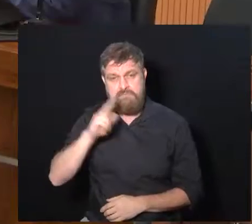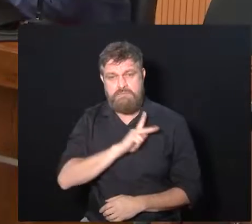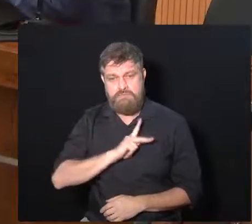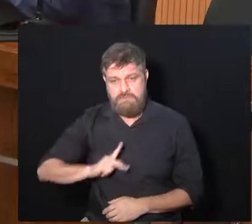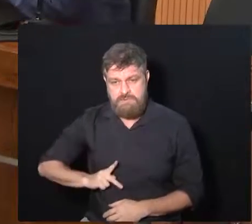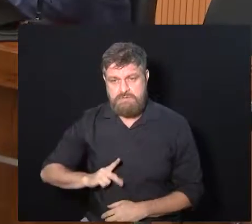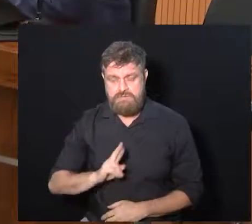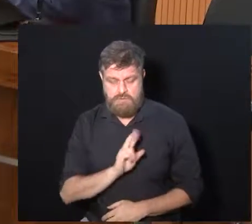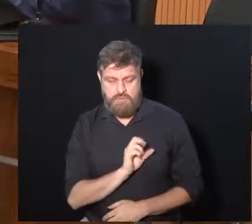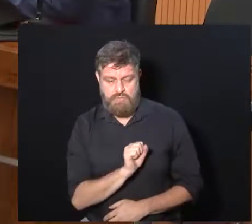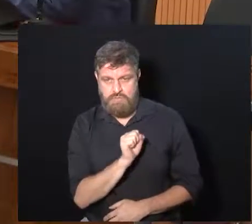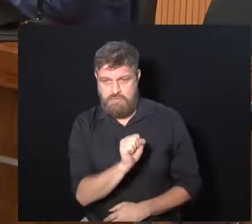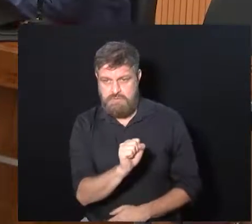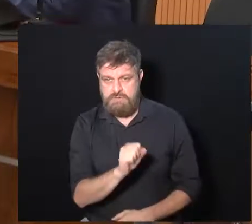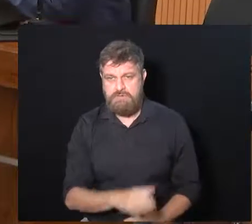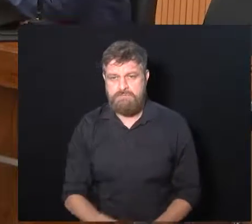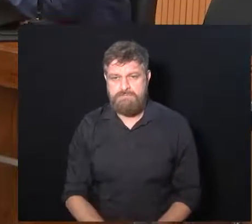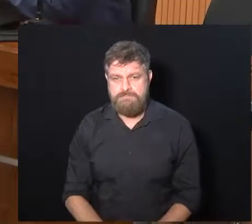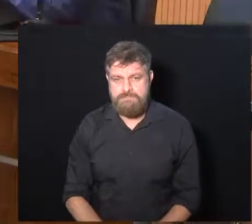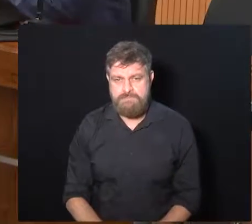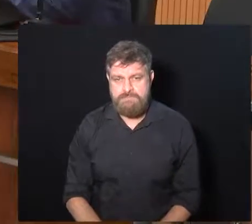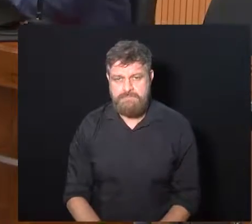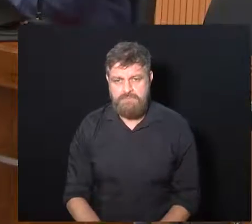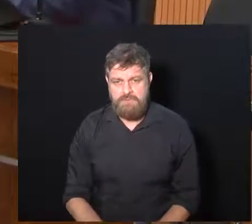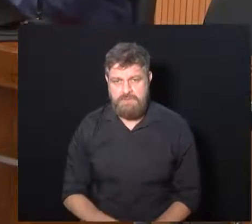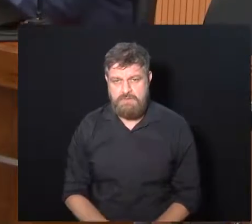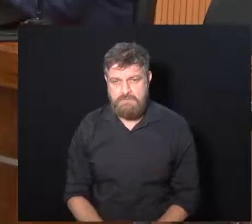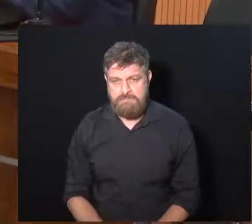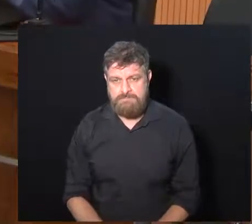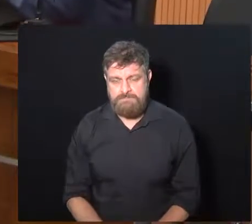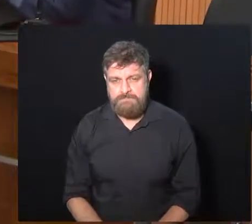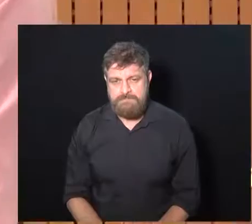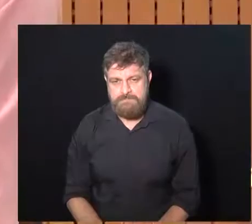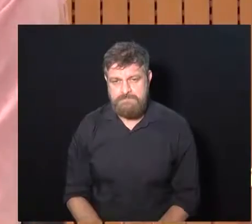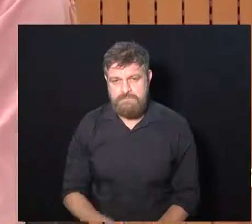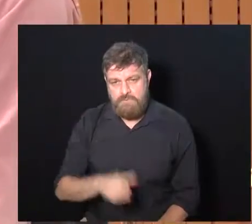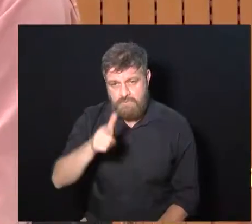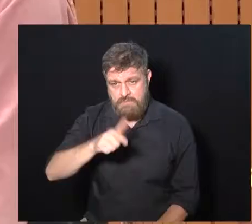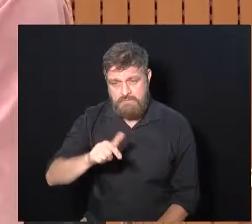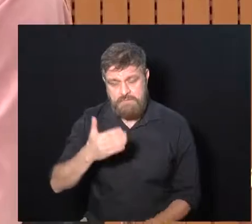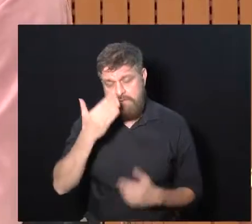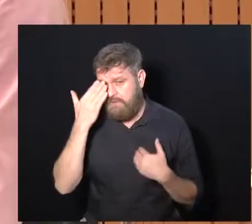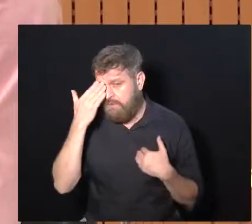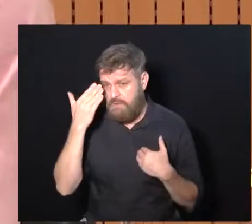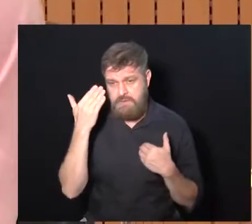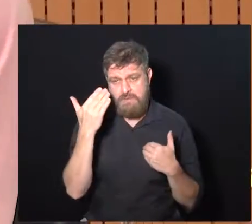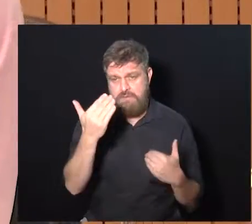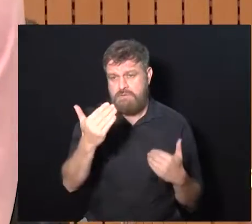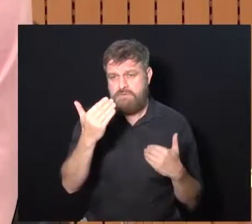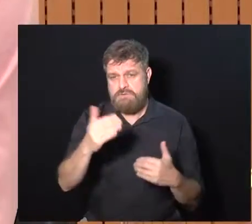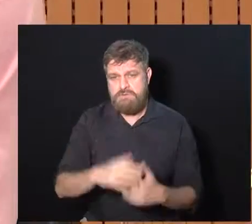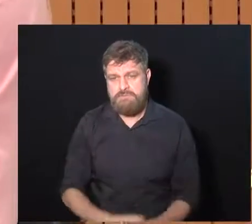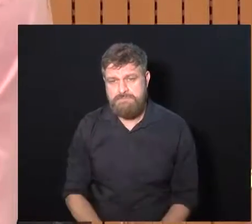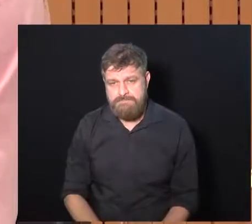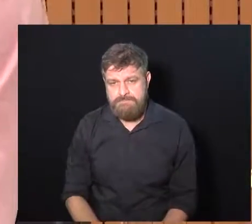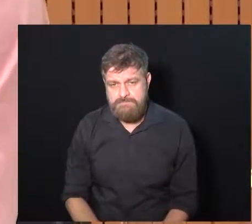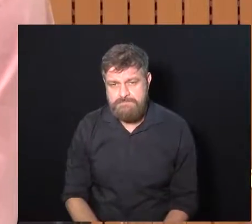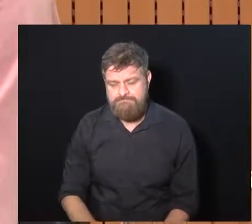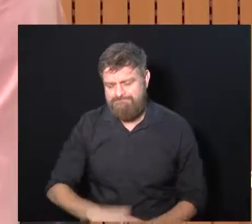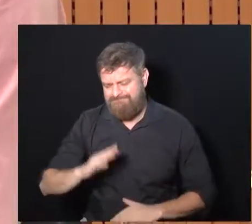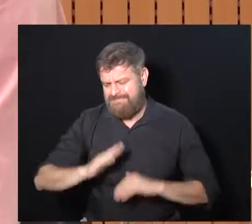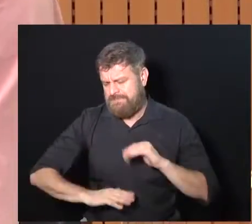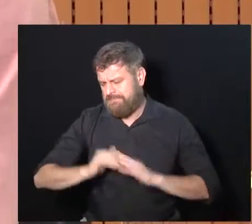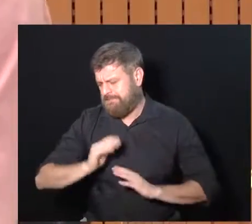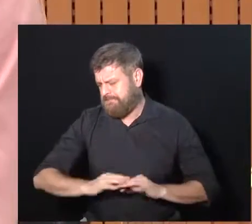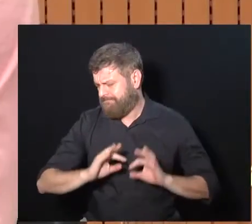vereador Rossini, Luiz Carlos Rossini, mais uma vez agradecer aqui pela belíssima atuação à